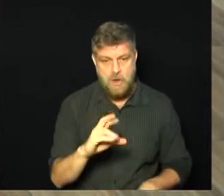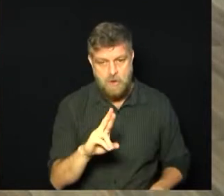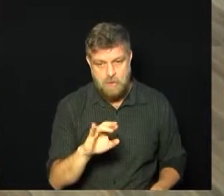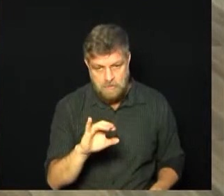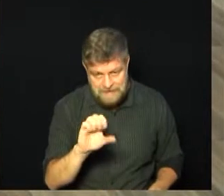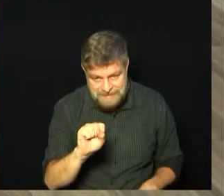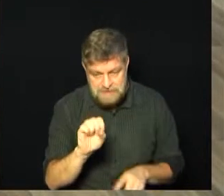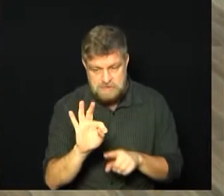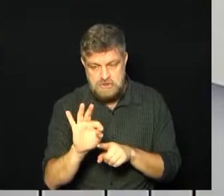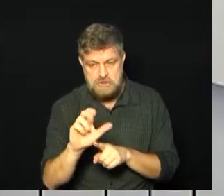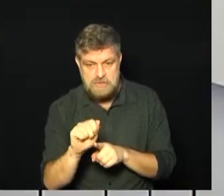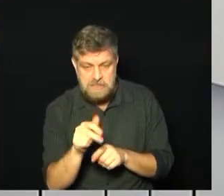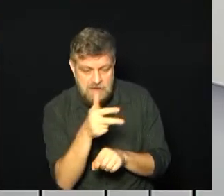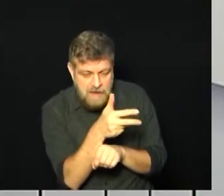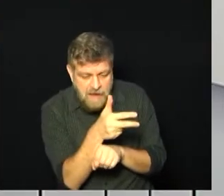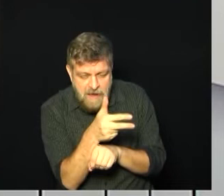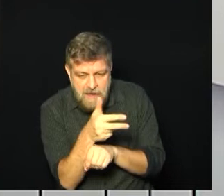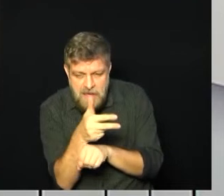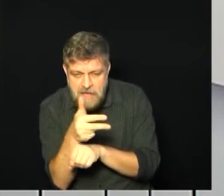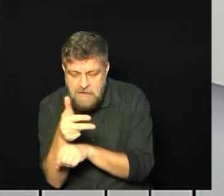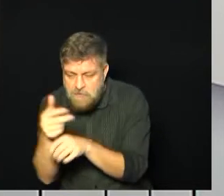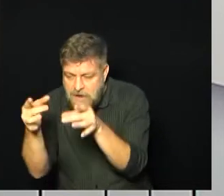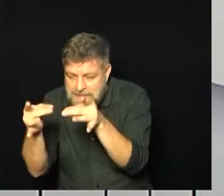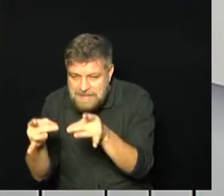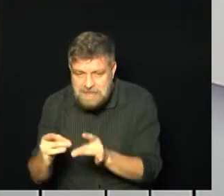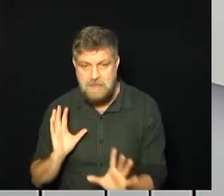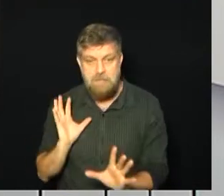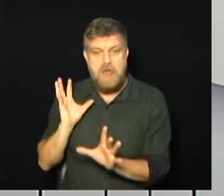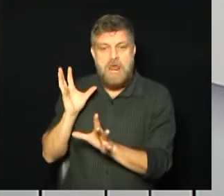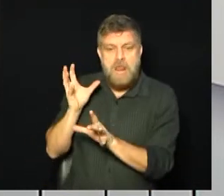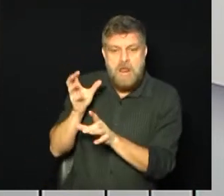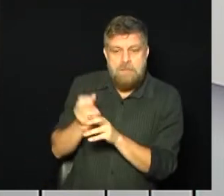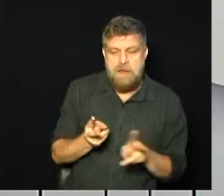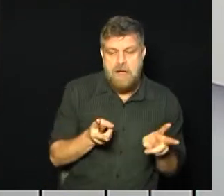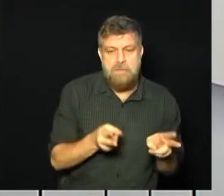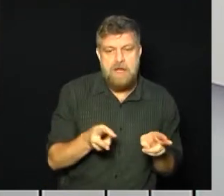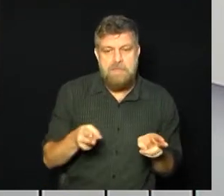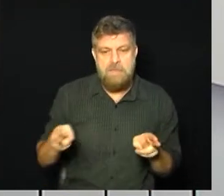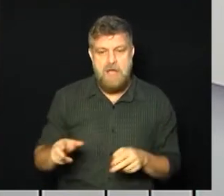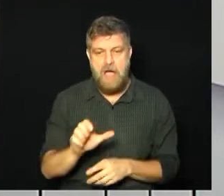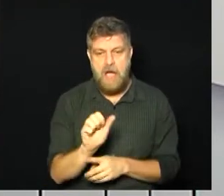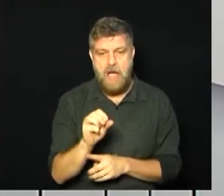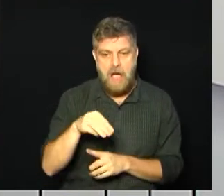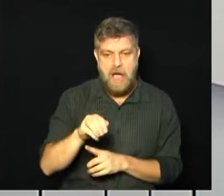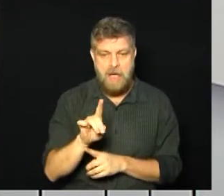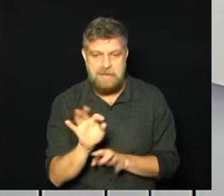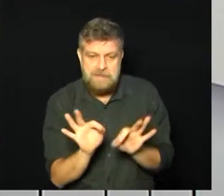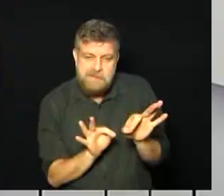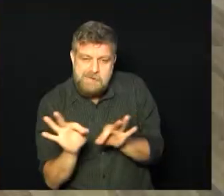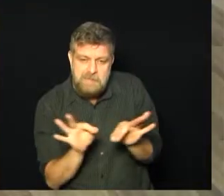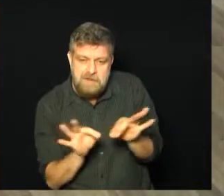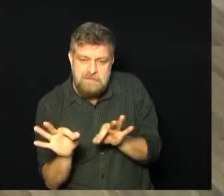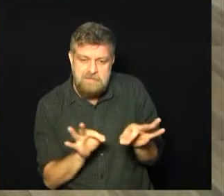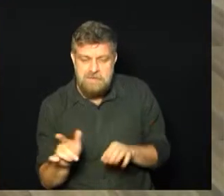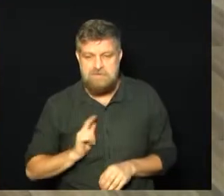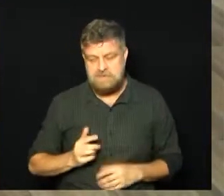muito carinho cada imagem, cada detalhe. E depois todo o material foi para as mãos da Amanda Galvão, que caprichou, fez todo